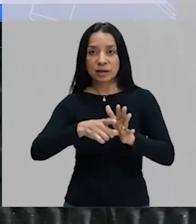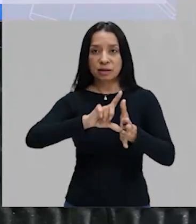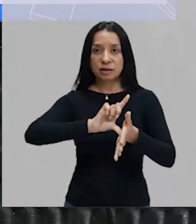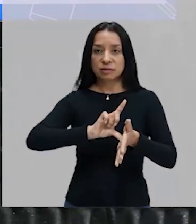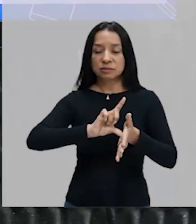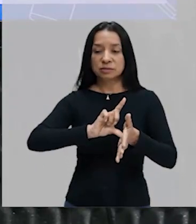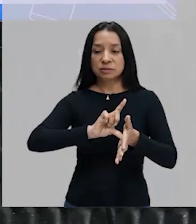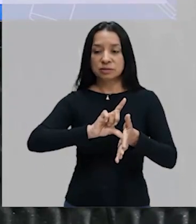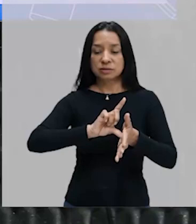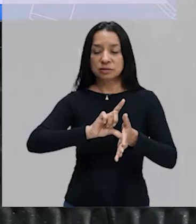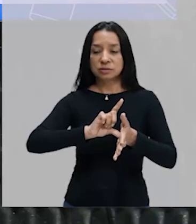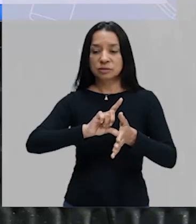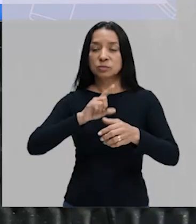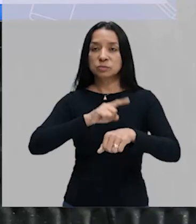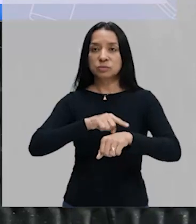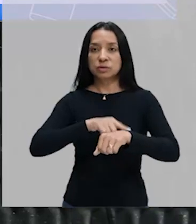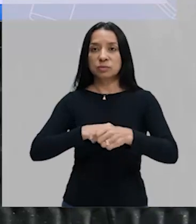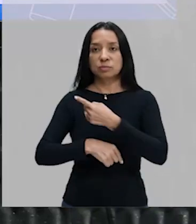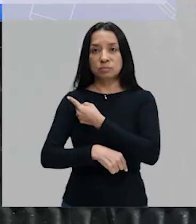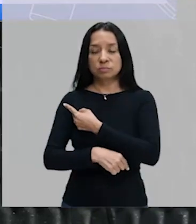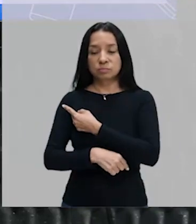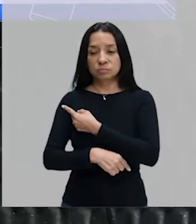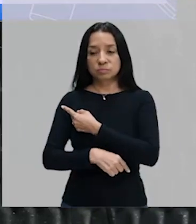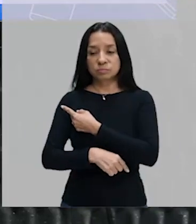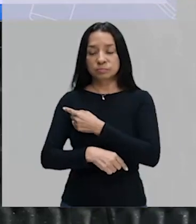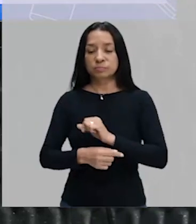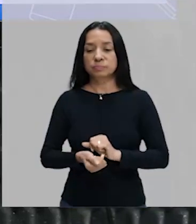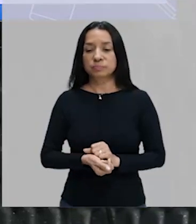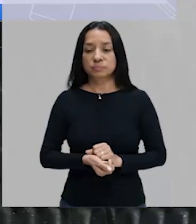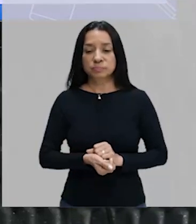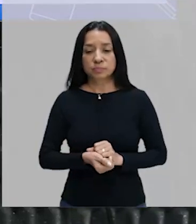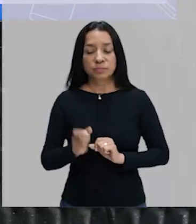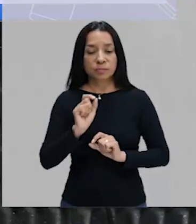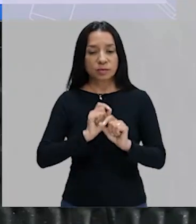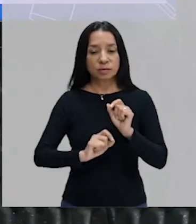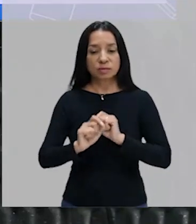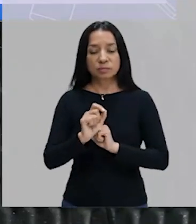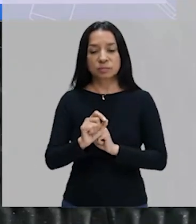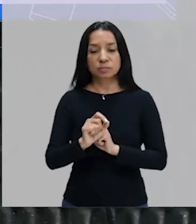antes desse tempo aqui do cambriano, tá? Então,